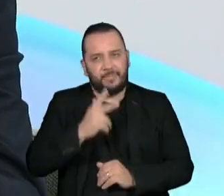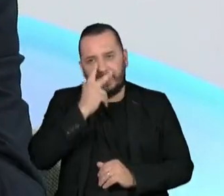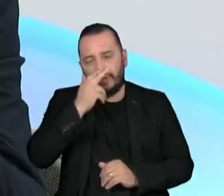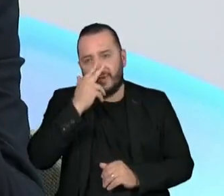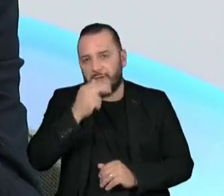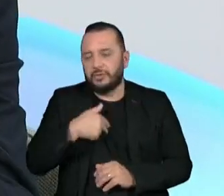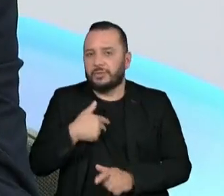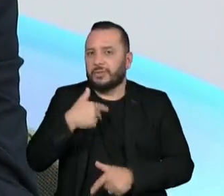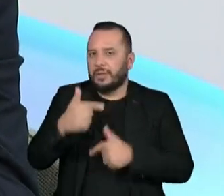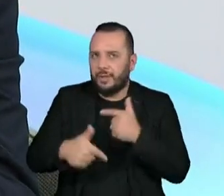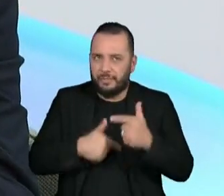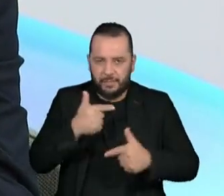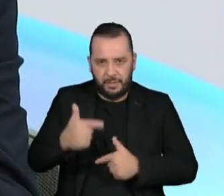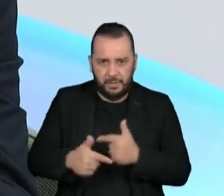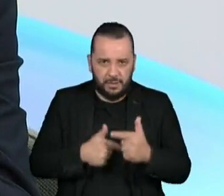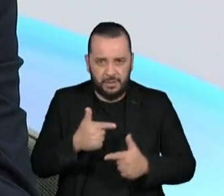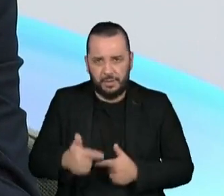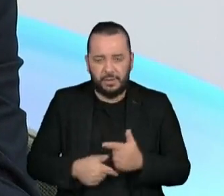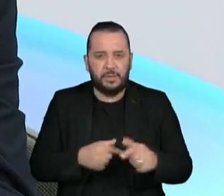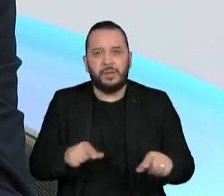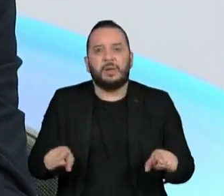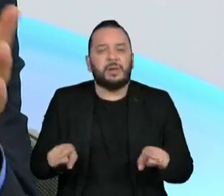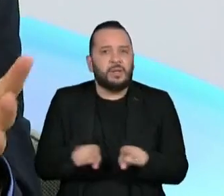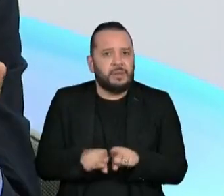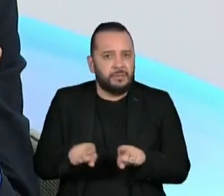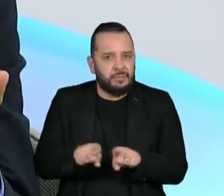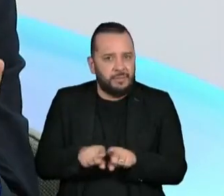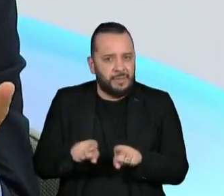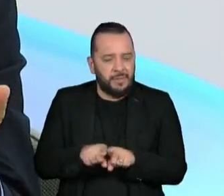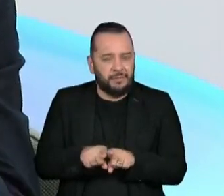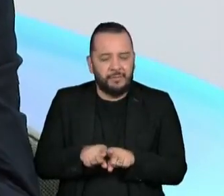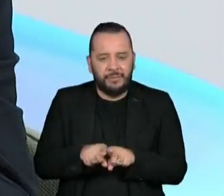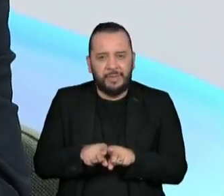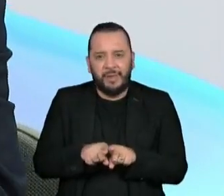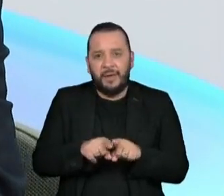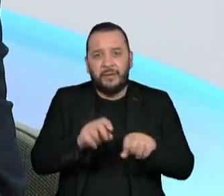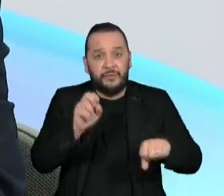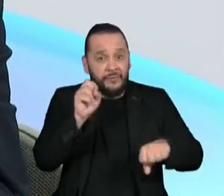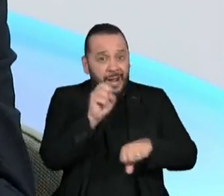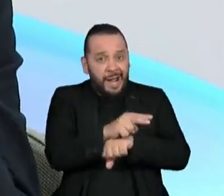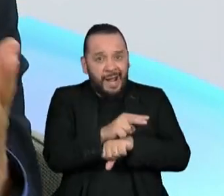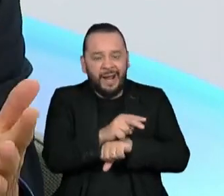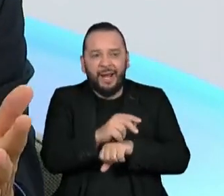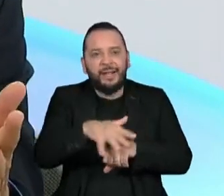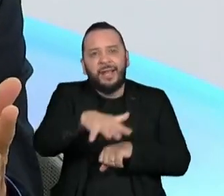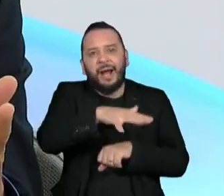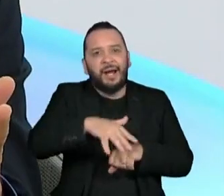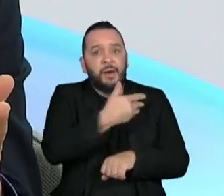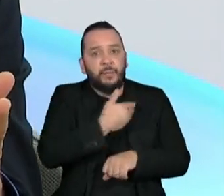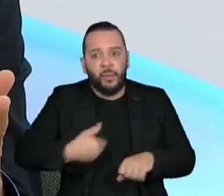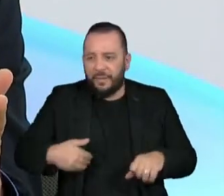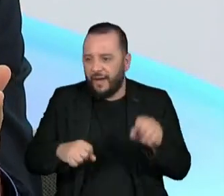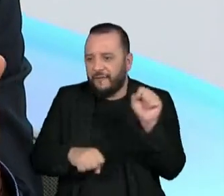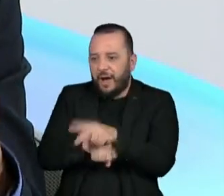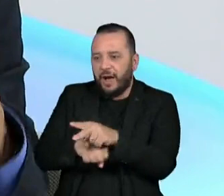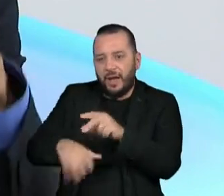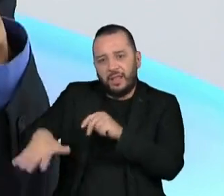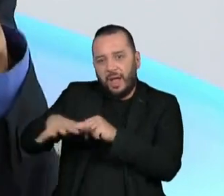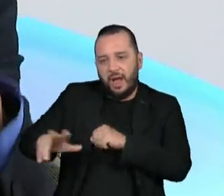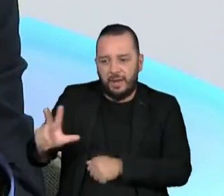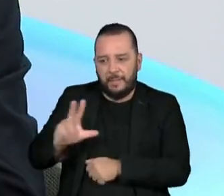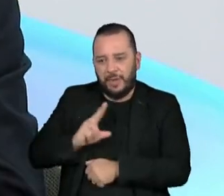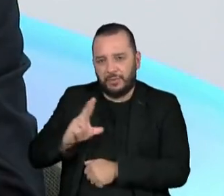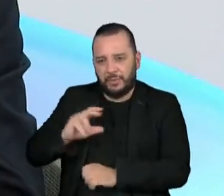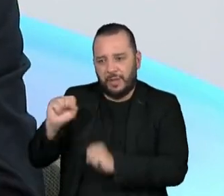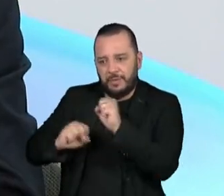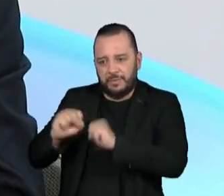as posições nas as melhores posições no serviço público no serviço privado